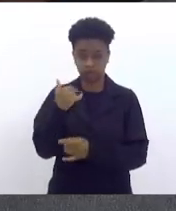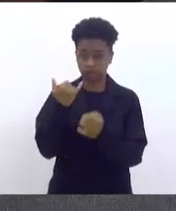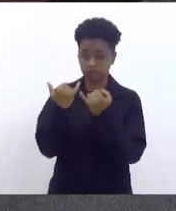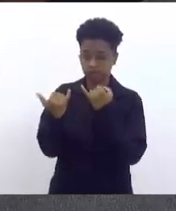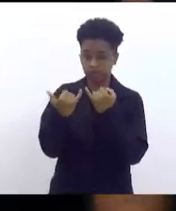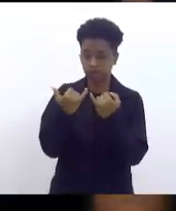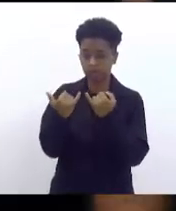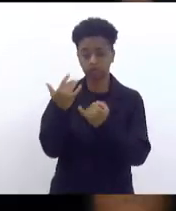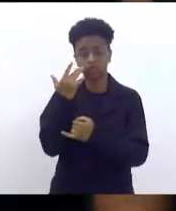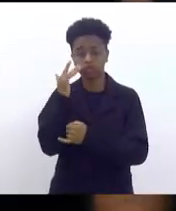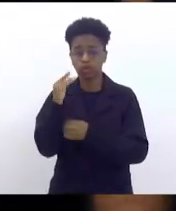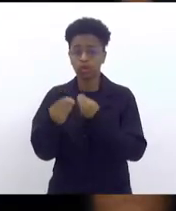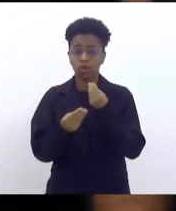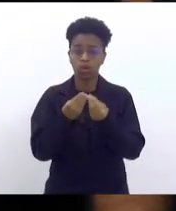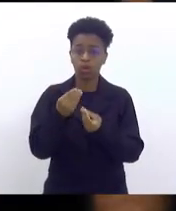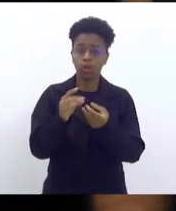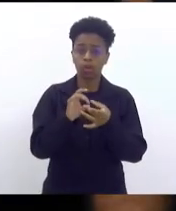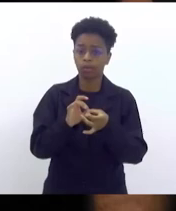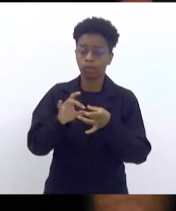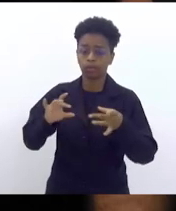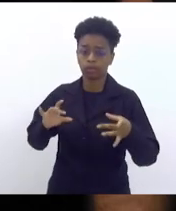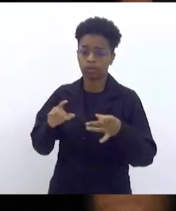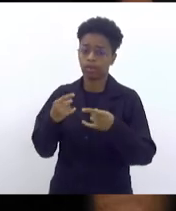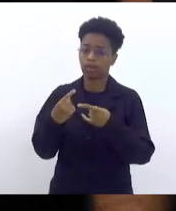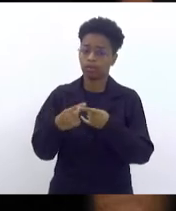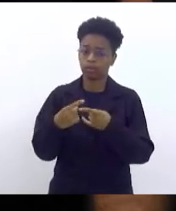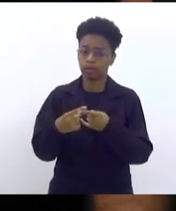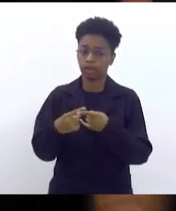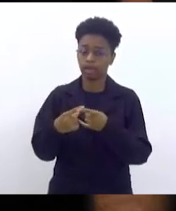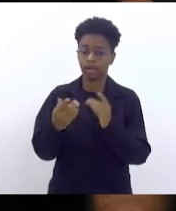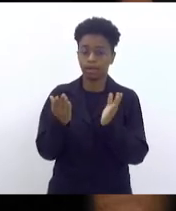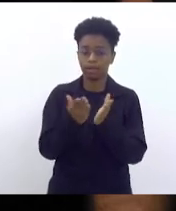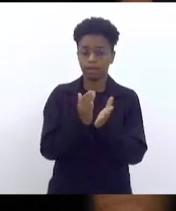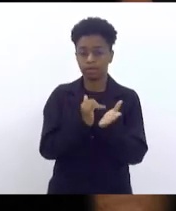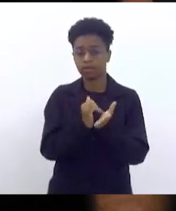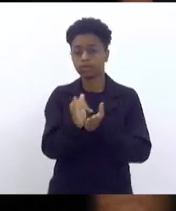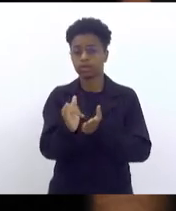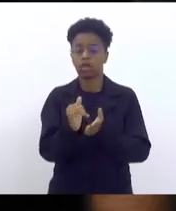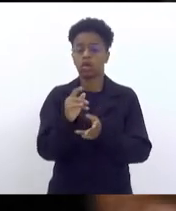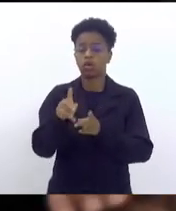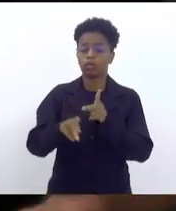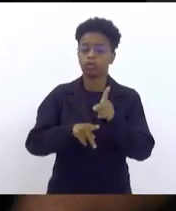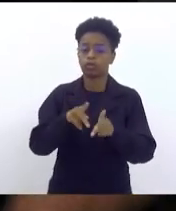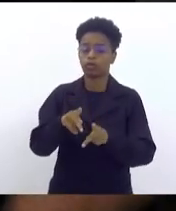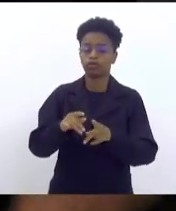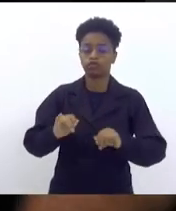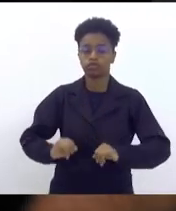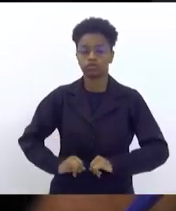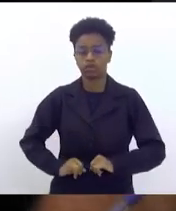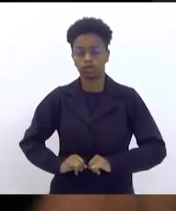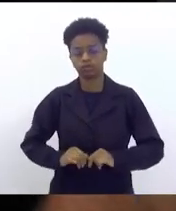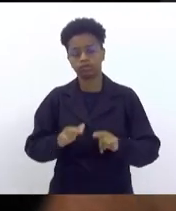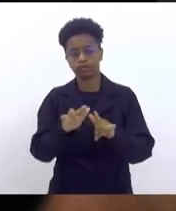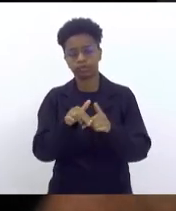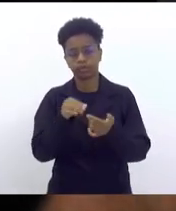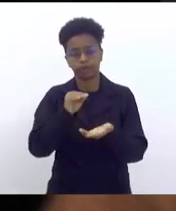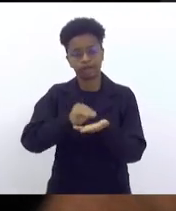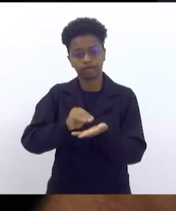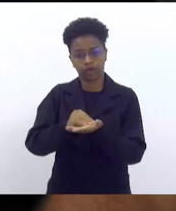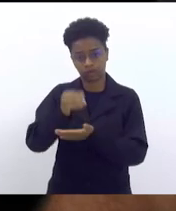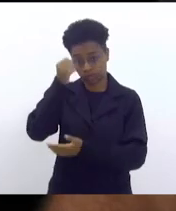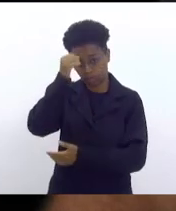como se desvencilhar disso a sagrada escritura diz que meu povo sofre por falta de conhecimento o conhecimento